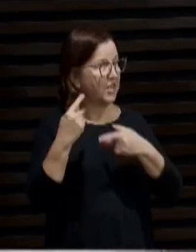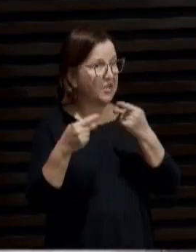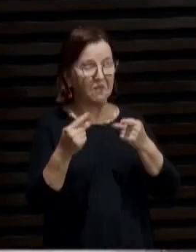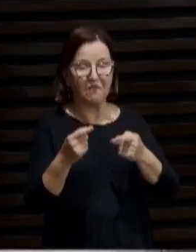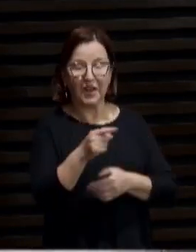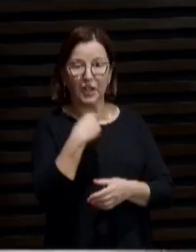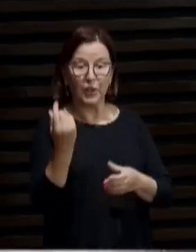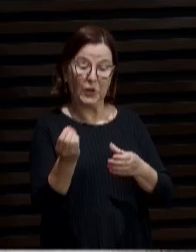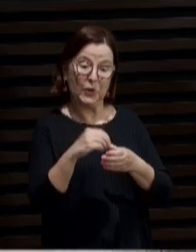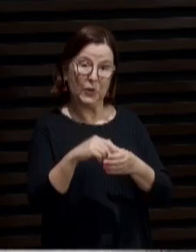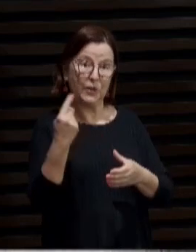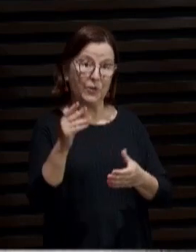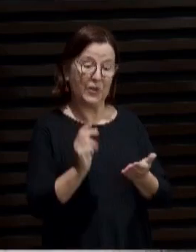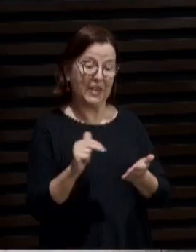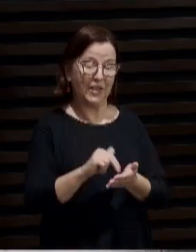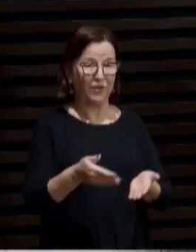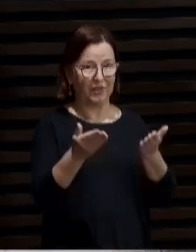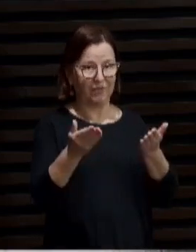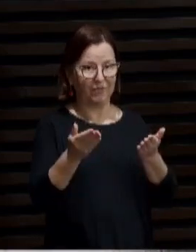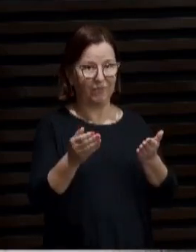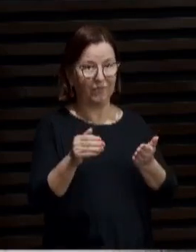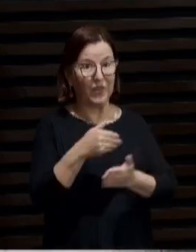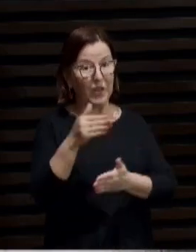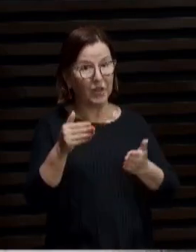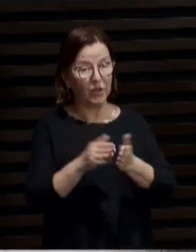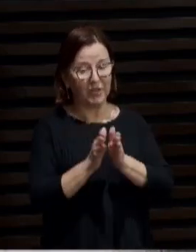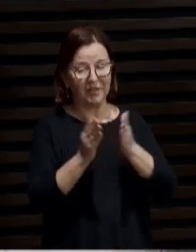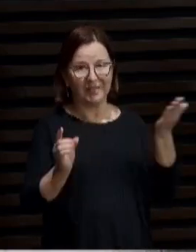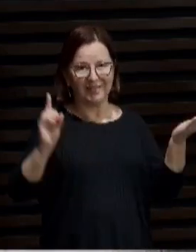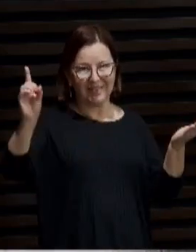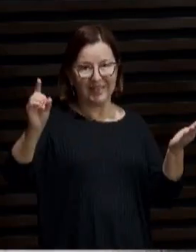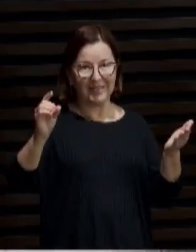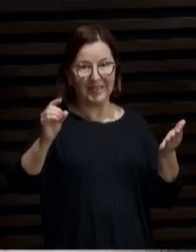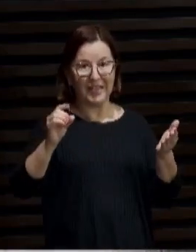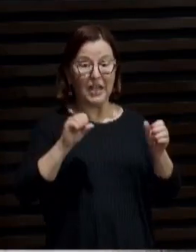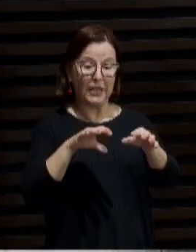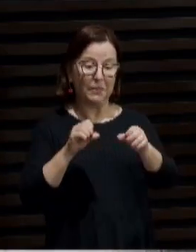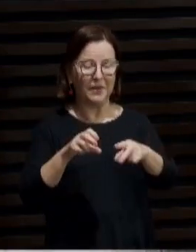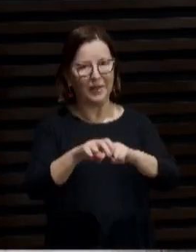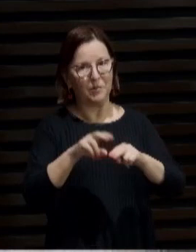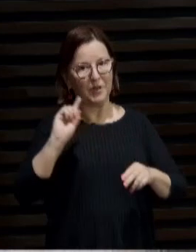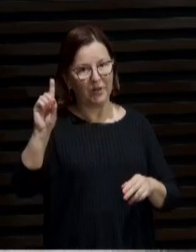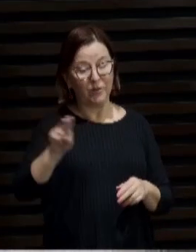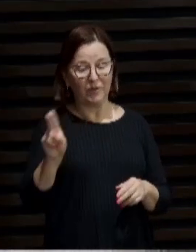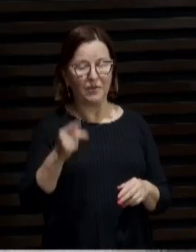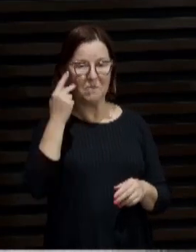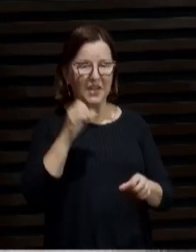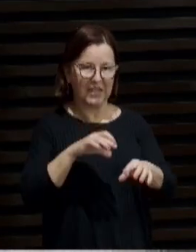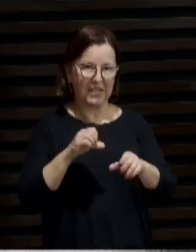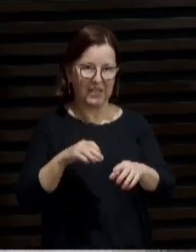nova vida. Né? Todo o conselho, toda a Escritura é inspirada por Deus e é útil para o ensino,